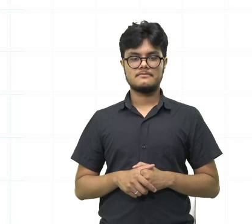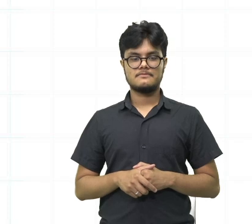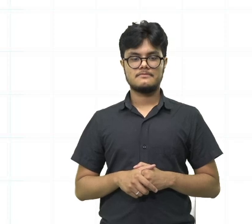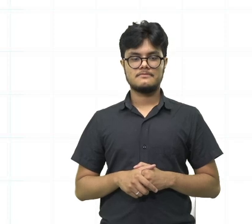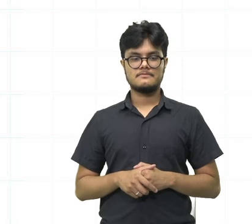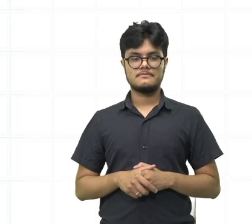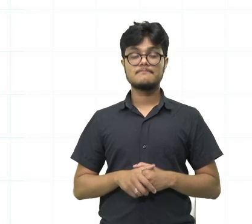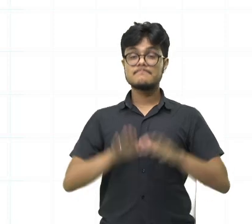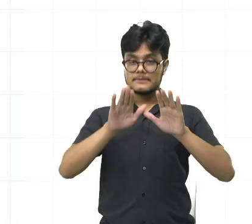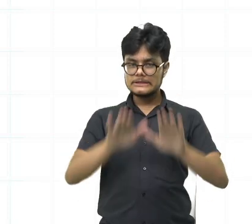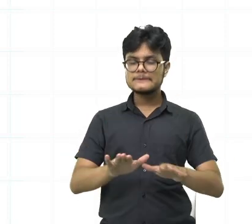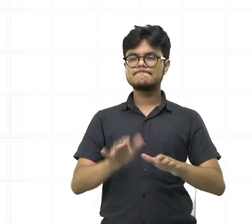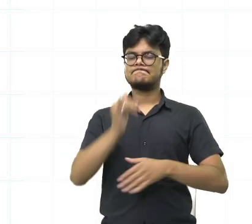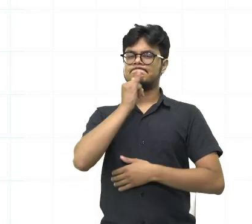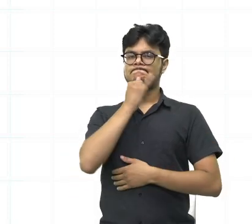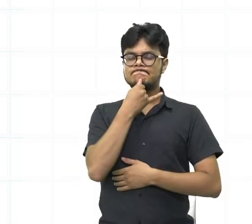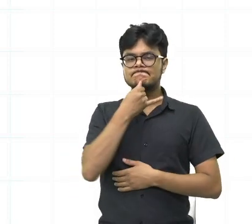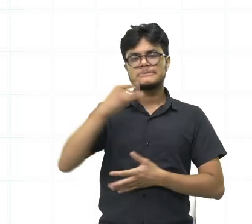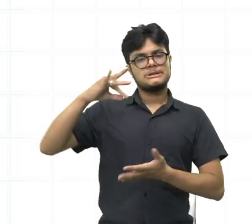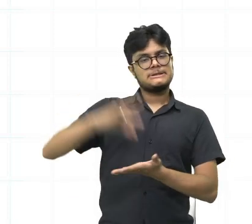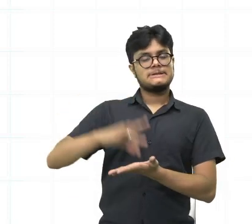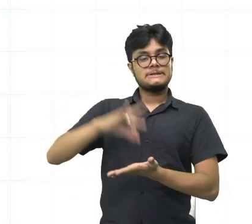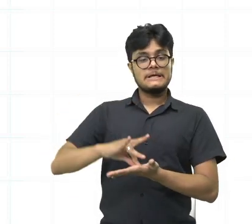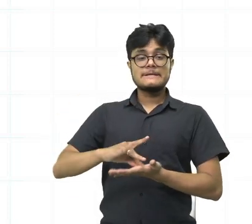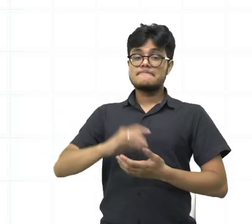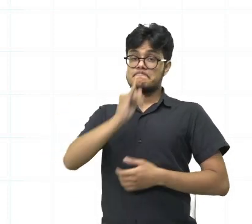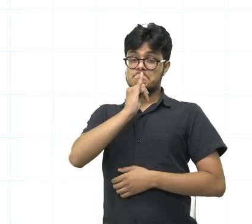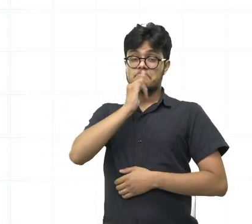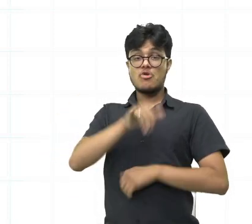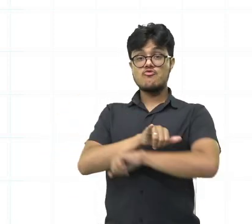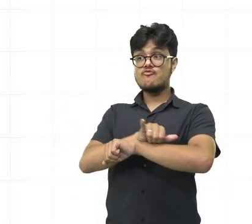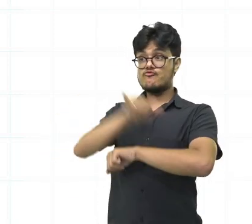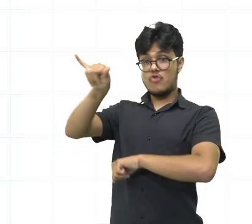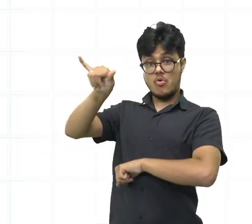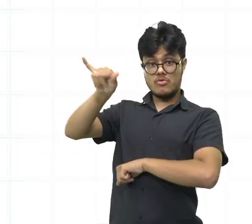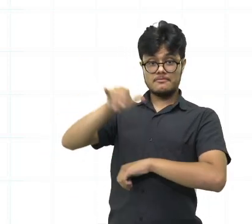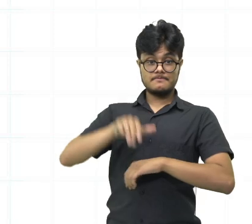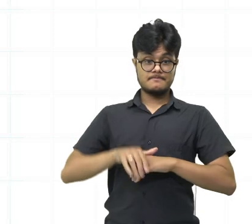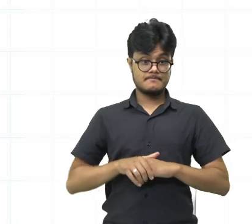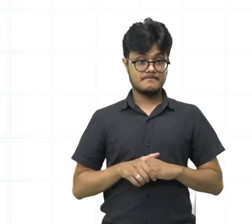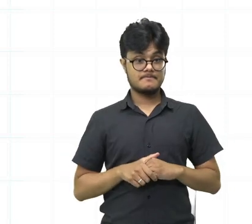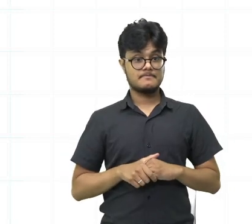Lamentamos informar que em voo realizado